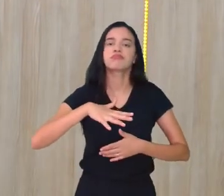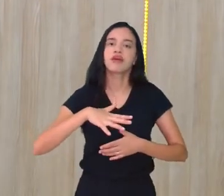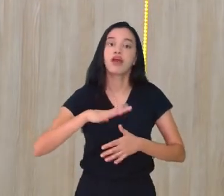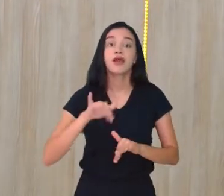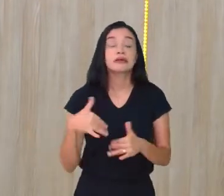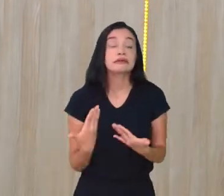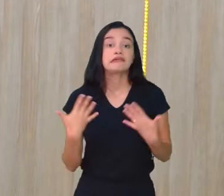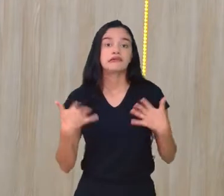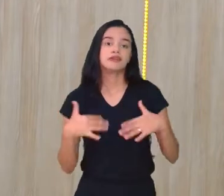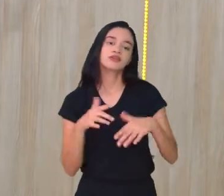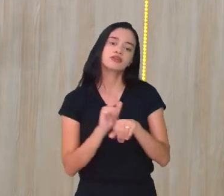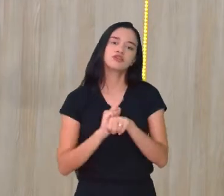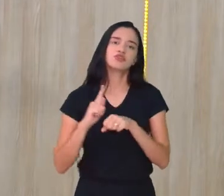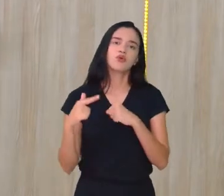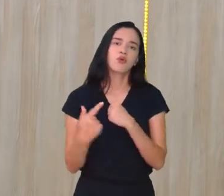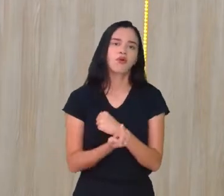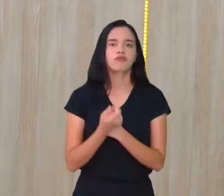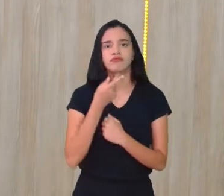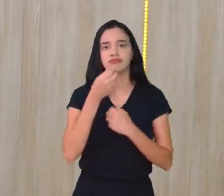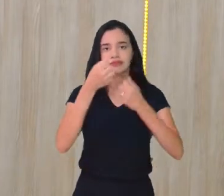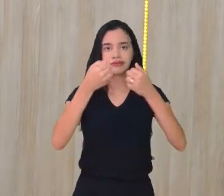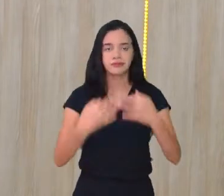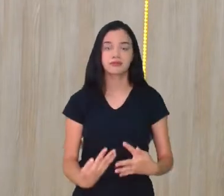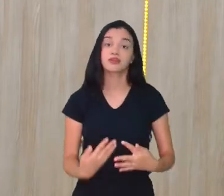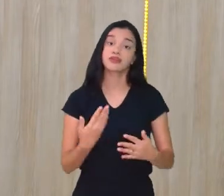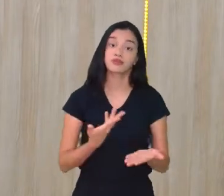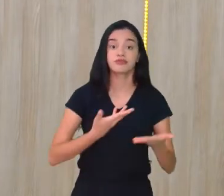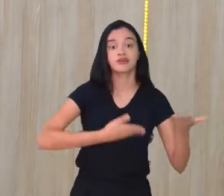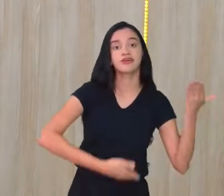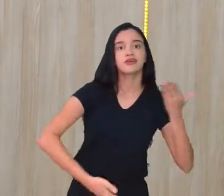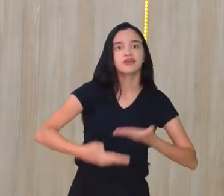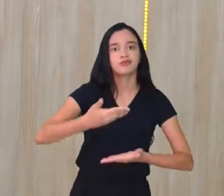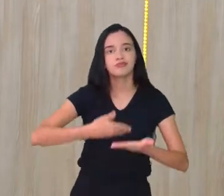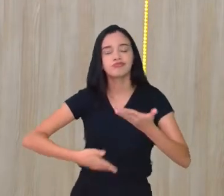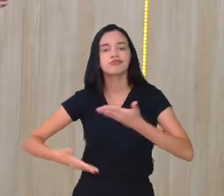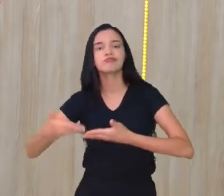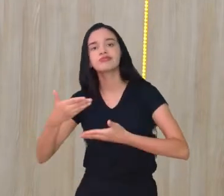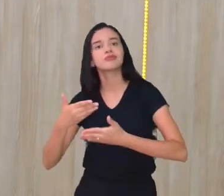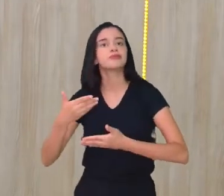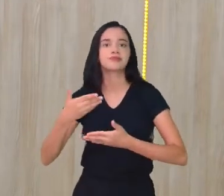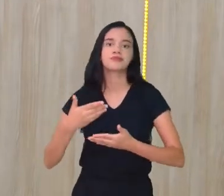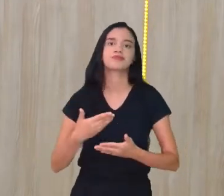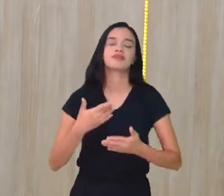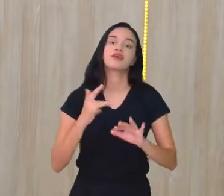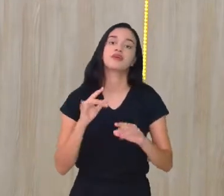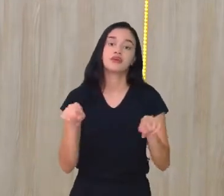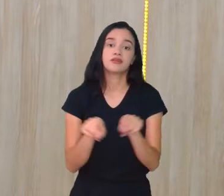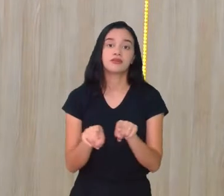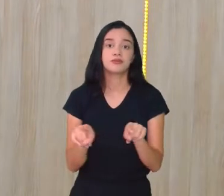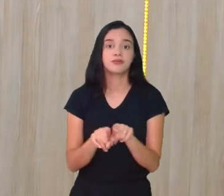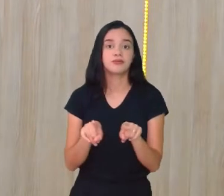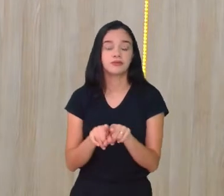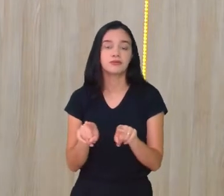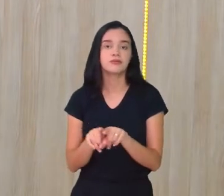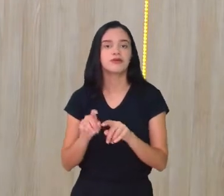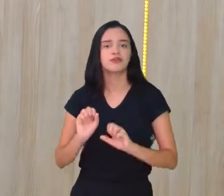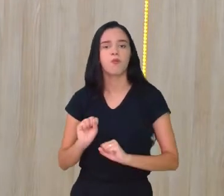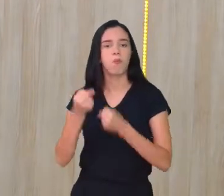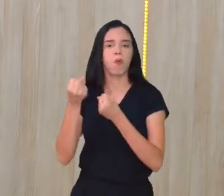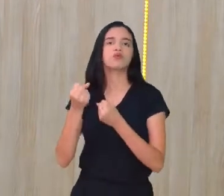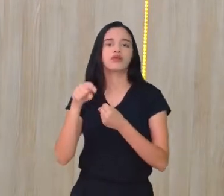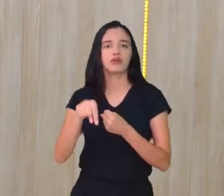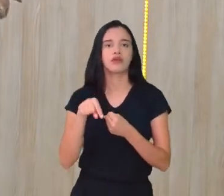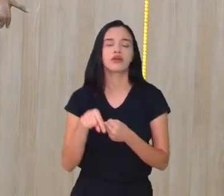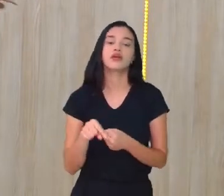Eita, geografia vai falar de território, então você já relaciona a questão de poder, de posse. Aquele